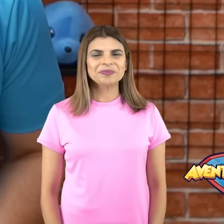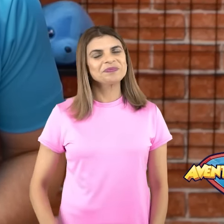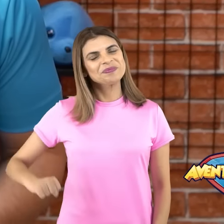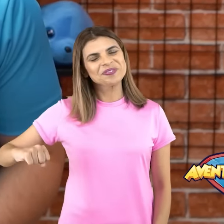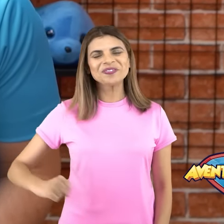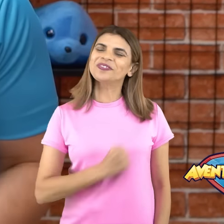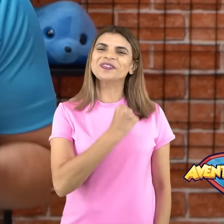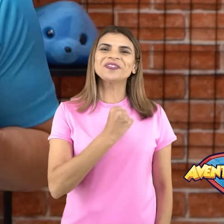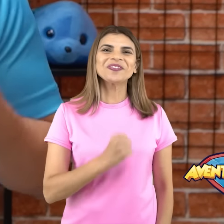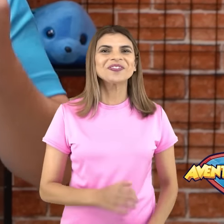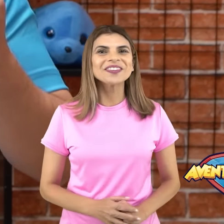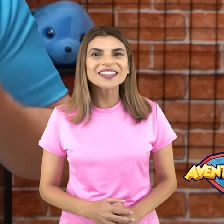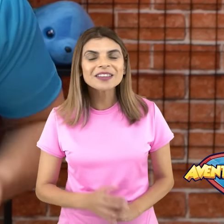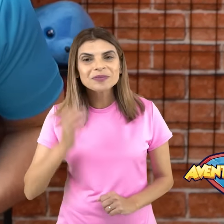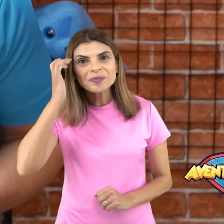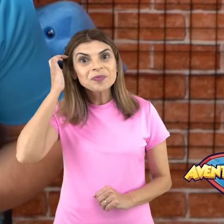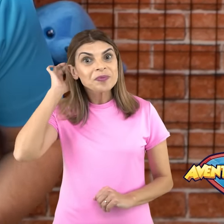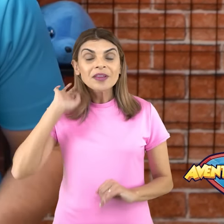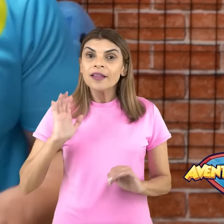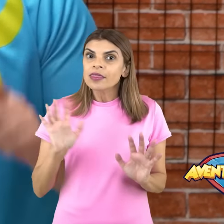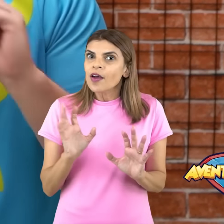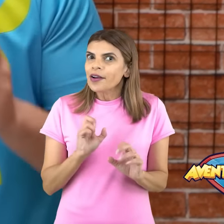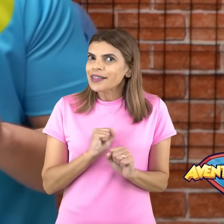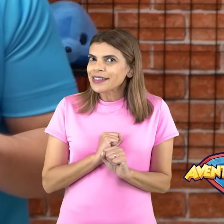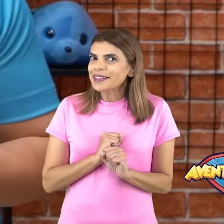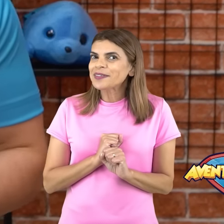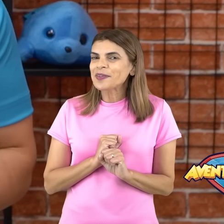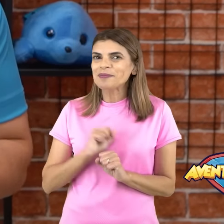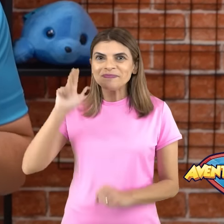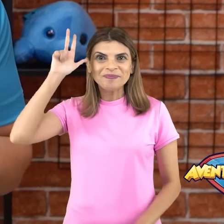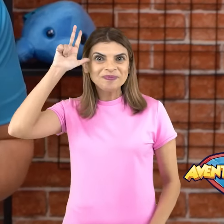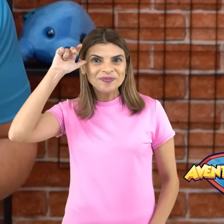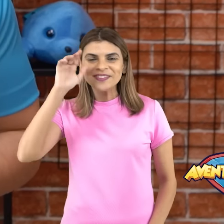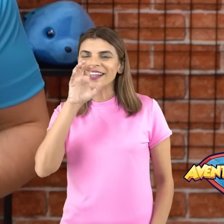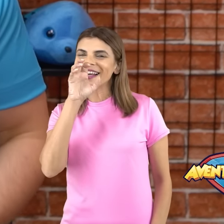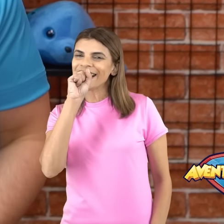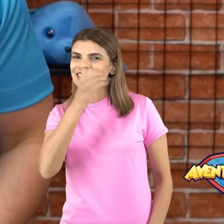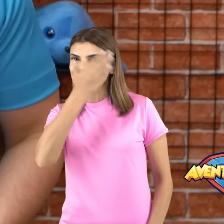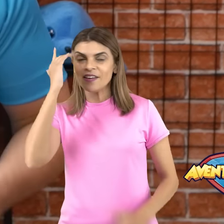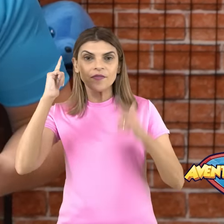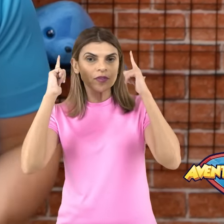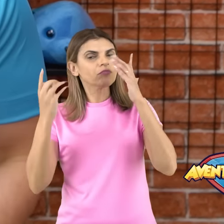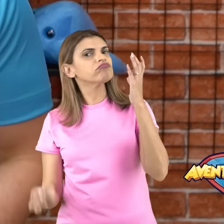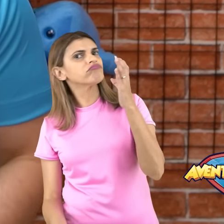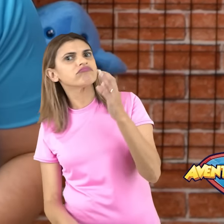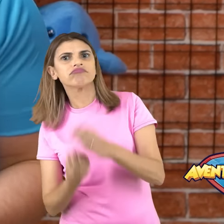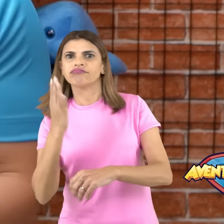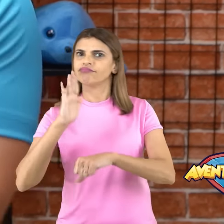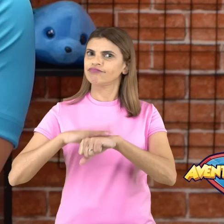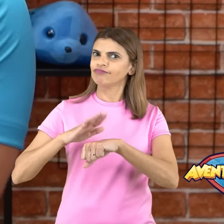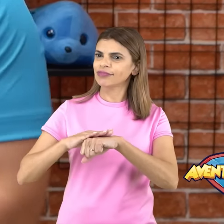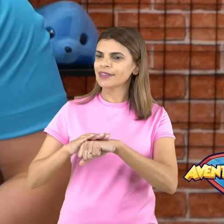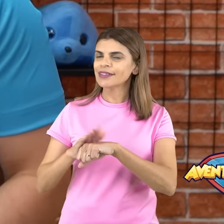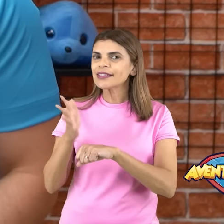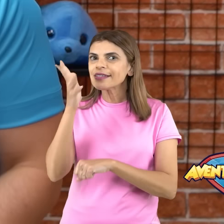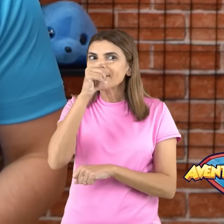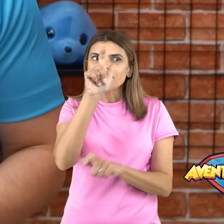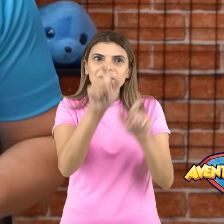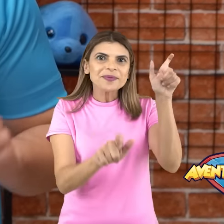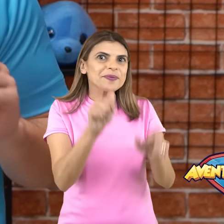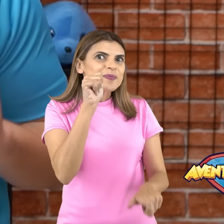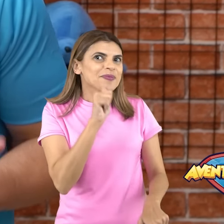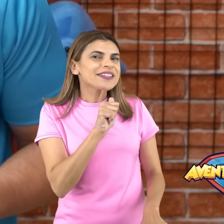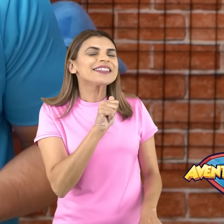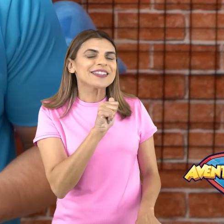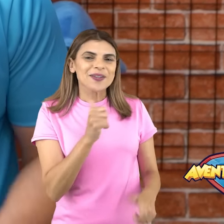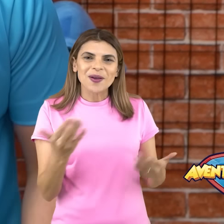Muito bem, gente! Eu adorei o plano que a Manu, a aventureira laranja, criou para salvar as alunas da Escola